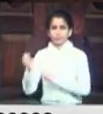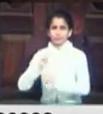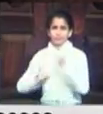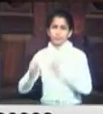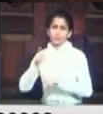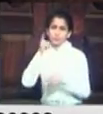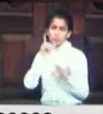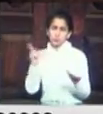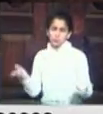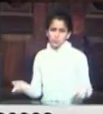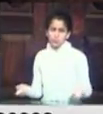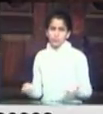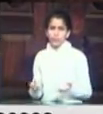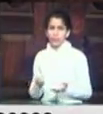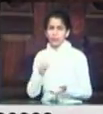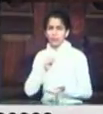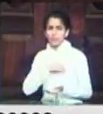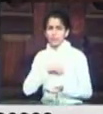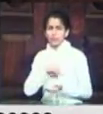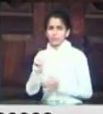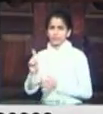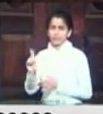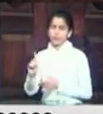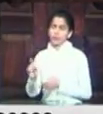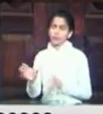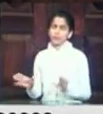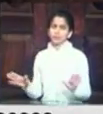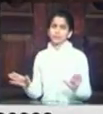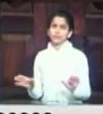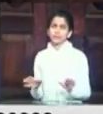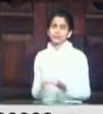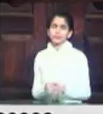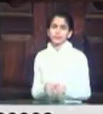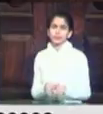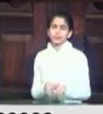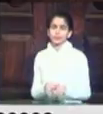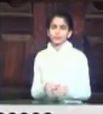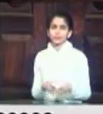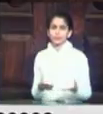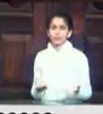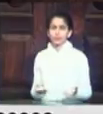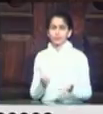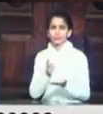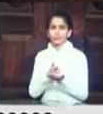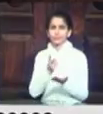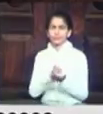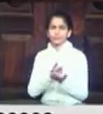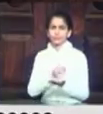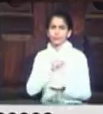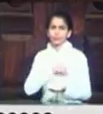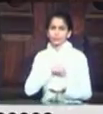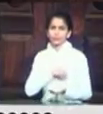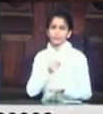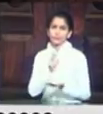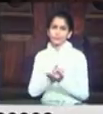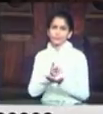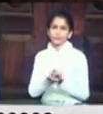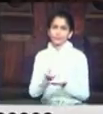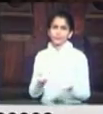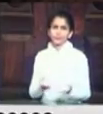economia. Deixaria de pagar aqueles servidores. Não. Então, eu cito,